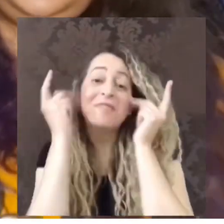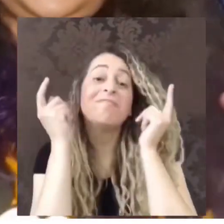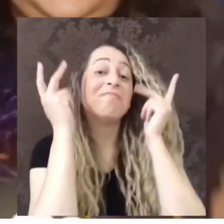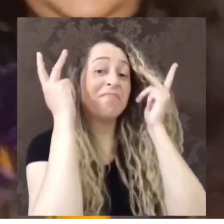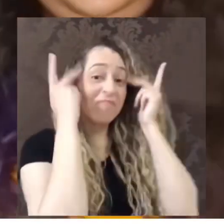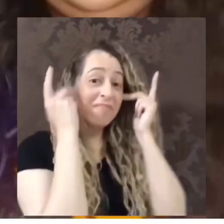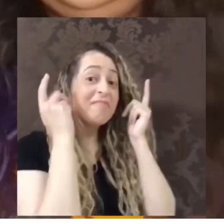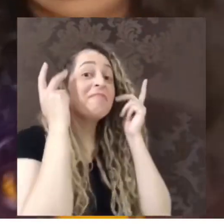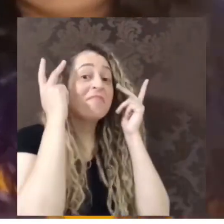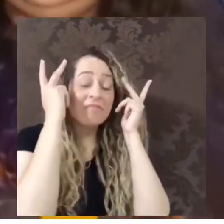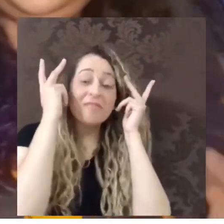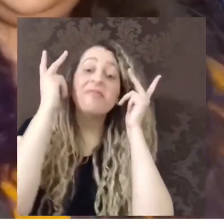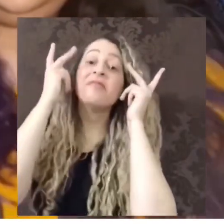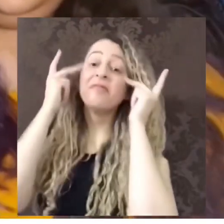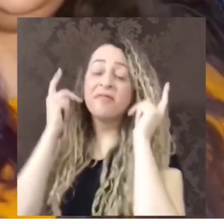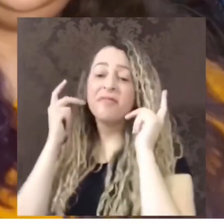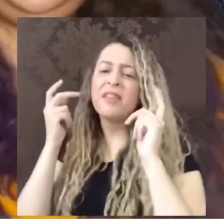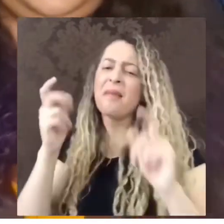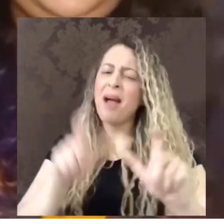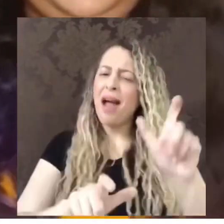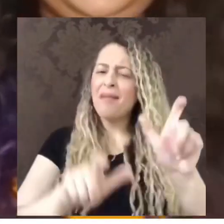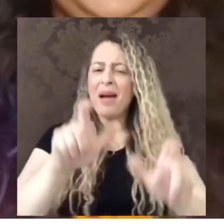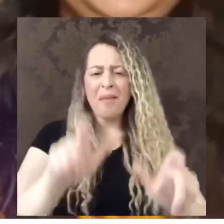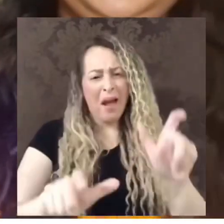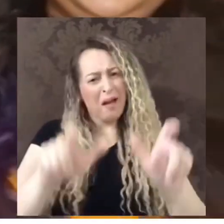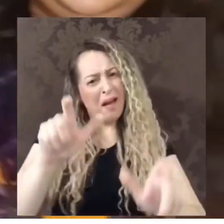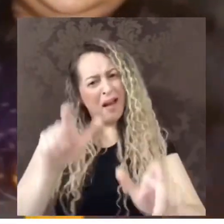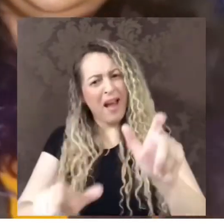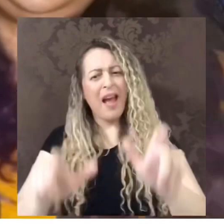normal. Ser diferente é